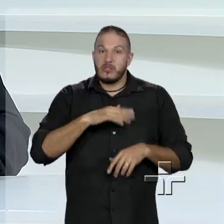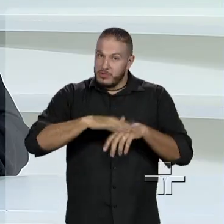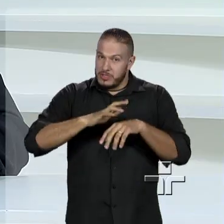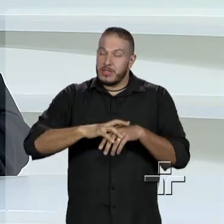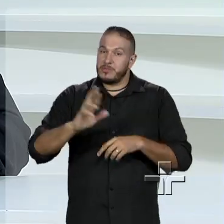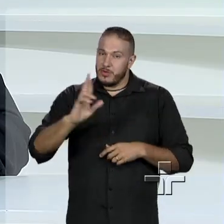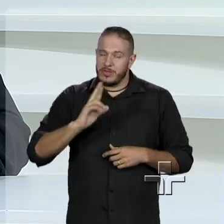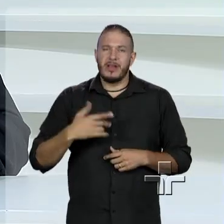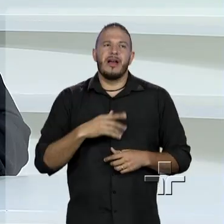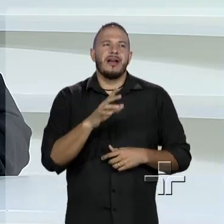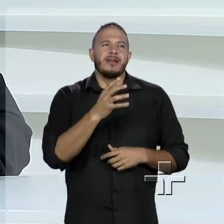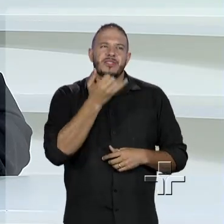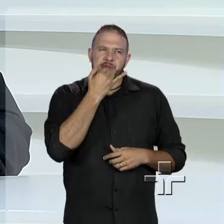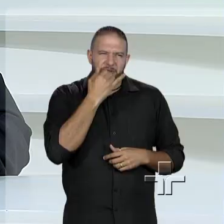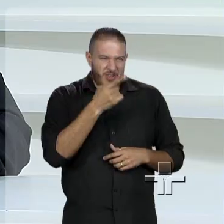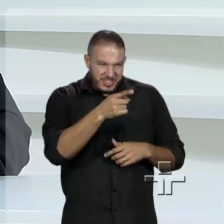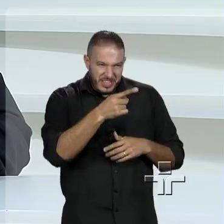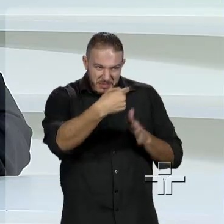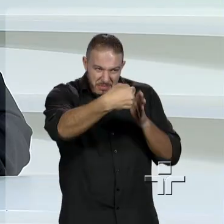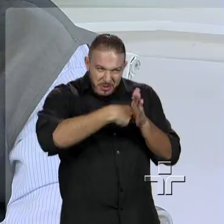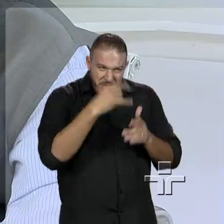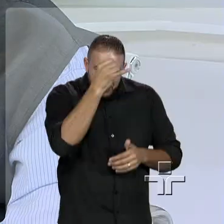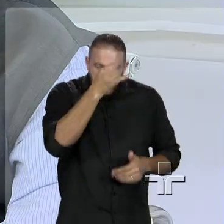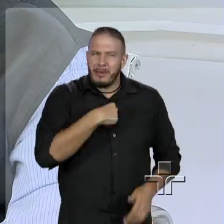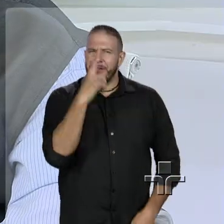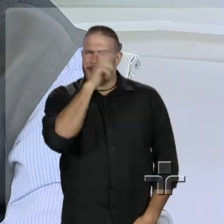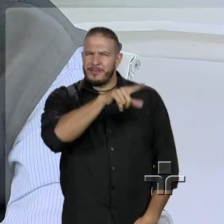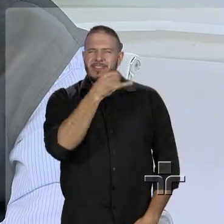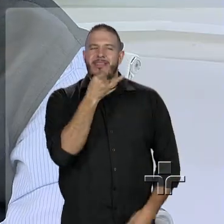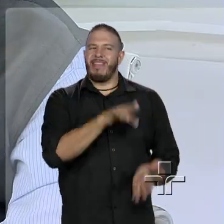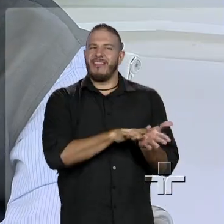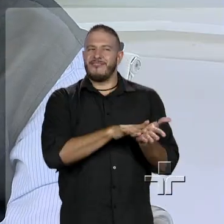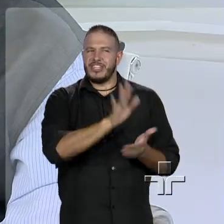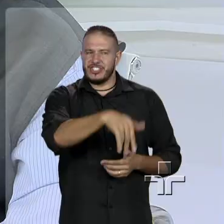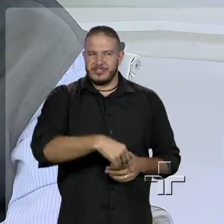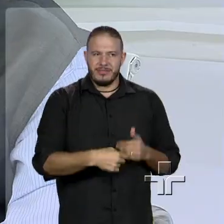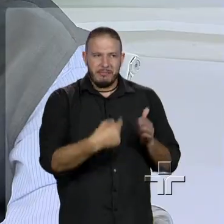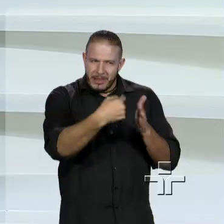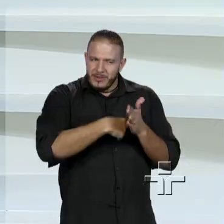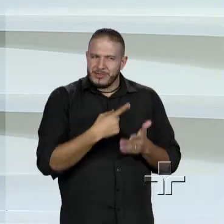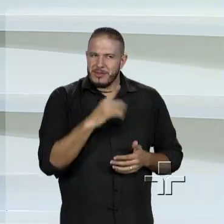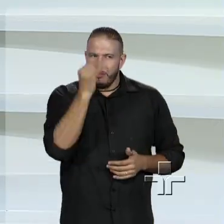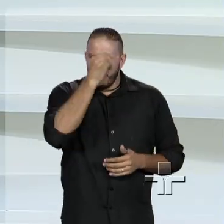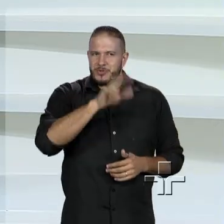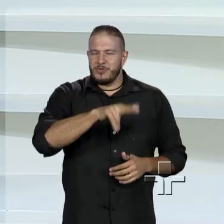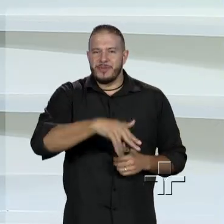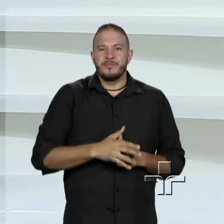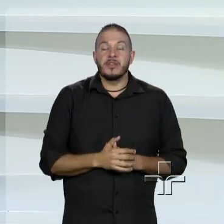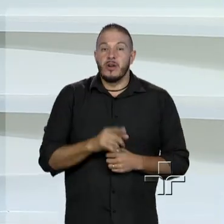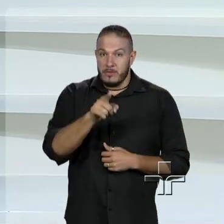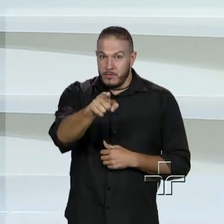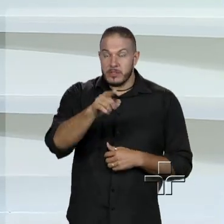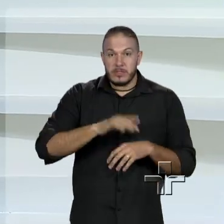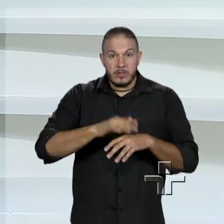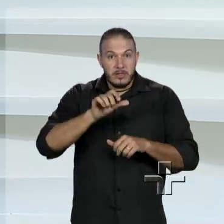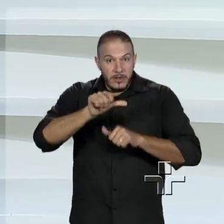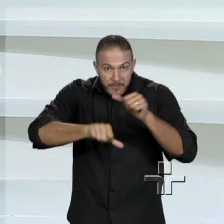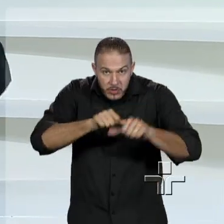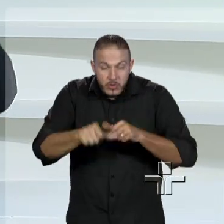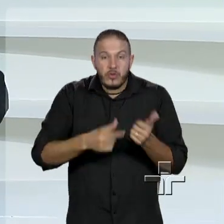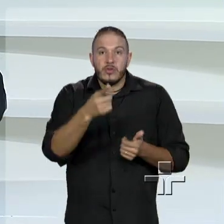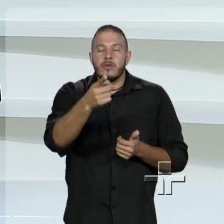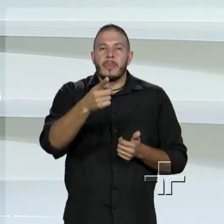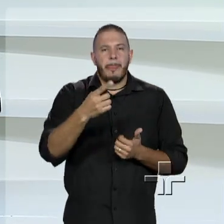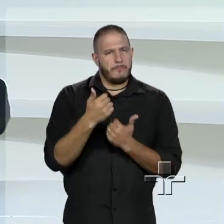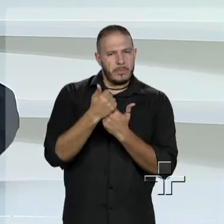difícil você fazer uma pergunta de bobo. O senhor se vire. Finge. O senhor virou ministro da